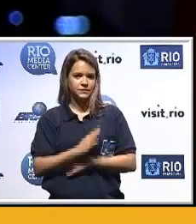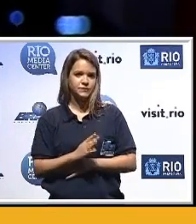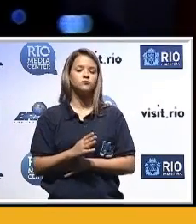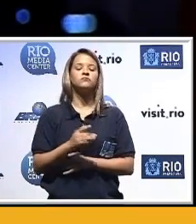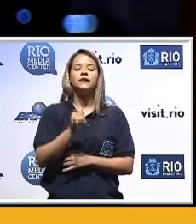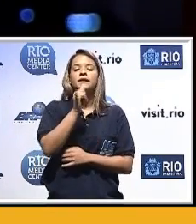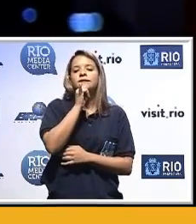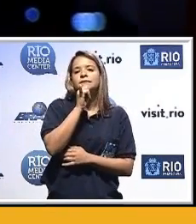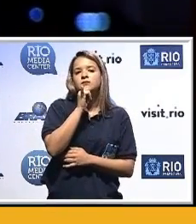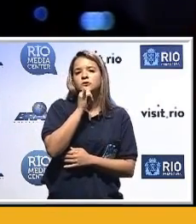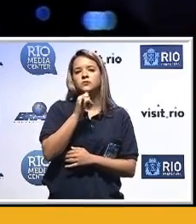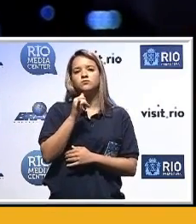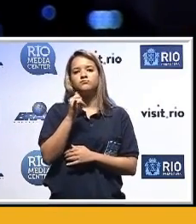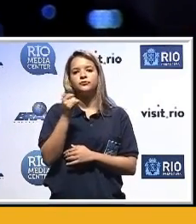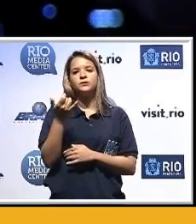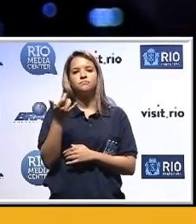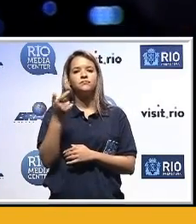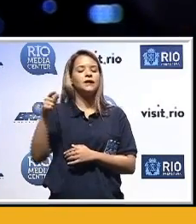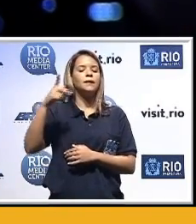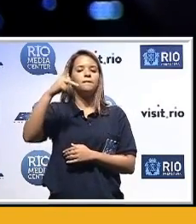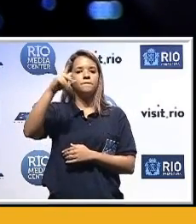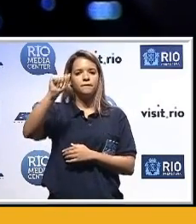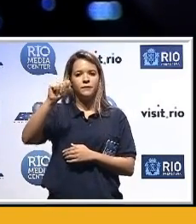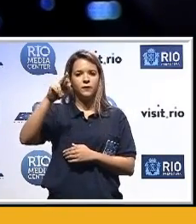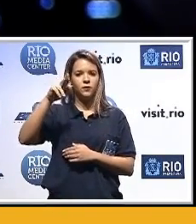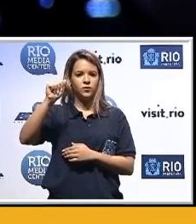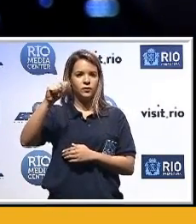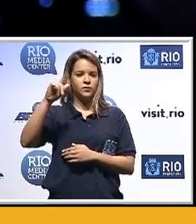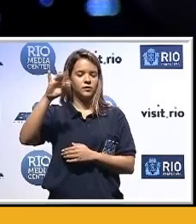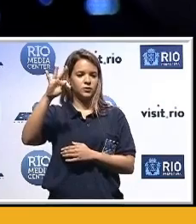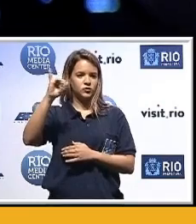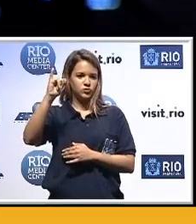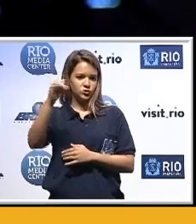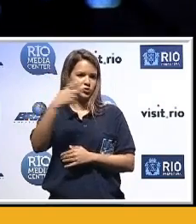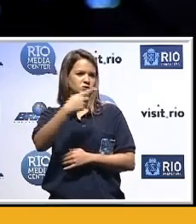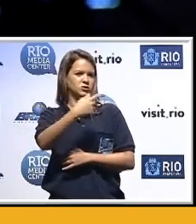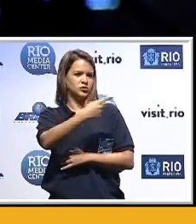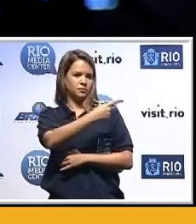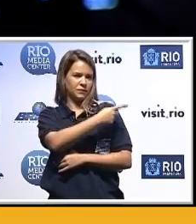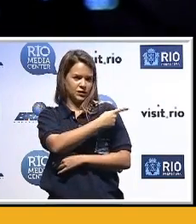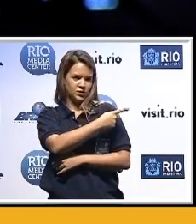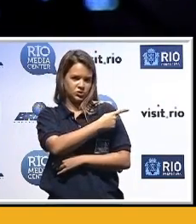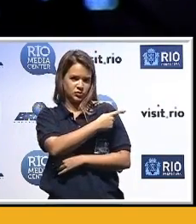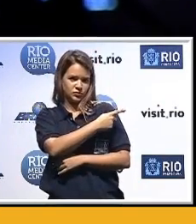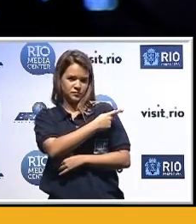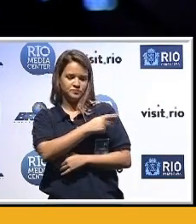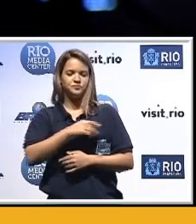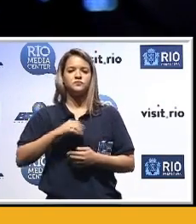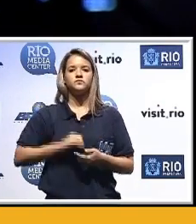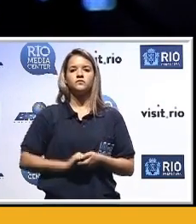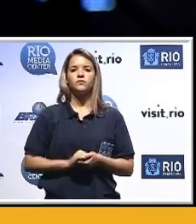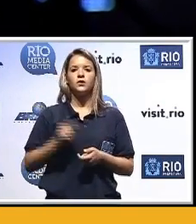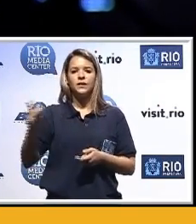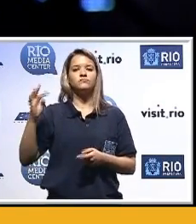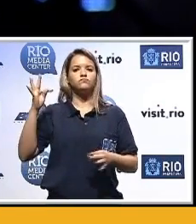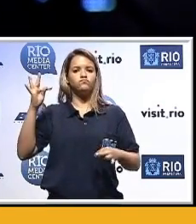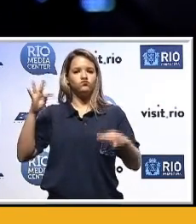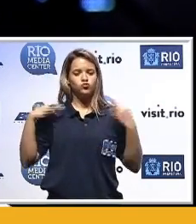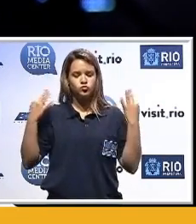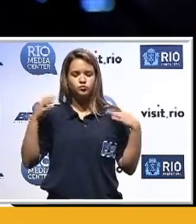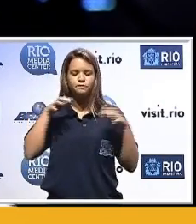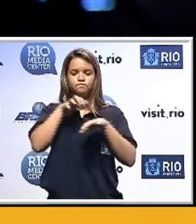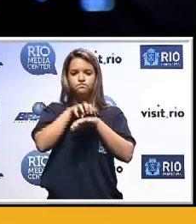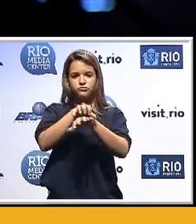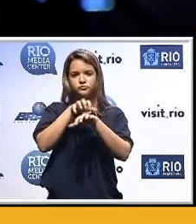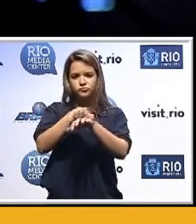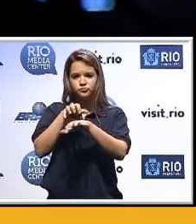da cidade de Paraty, cuja economia local depende exclusivamente do turismo, e que